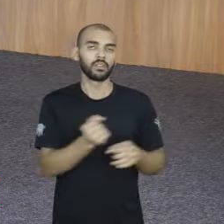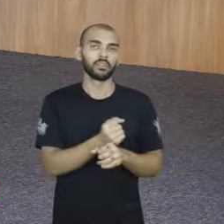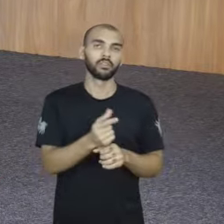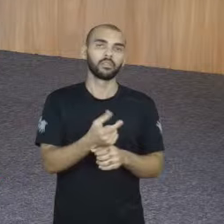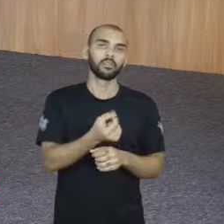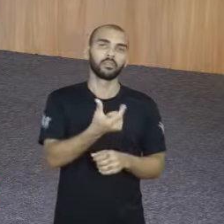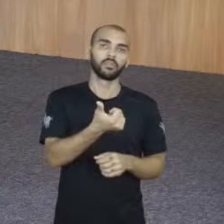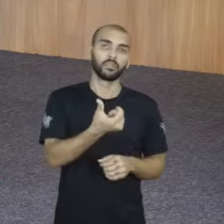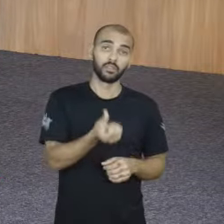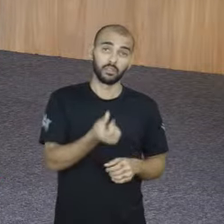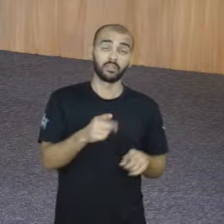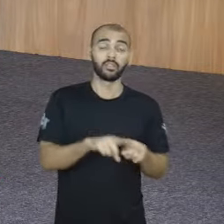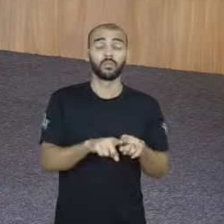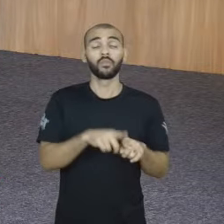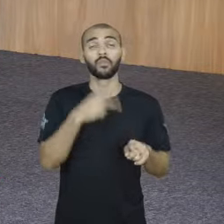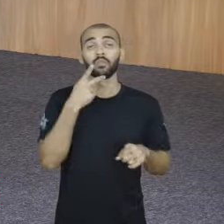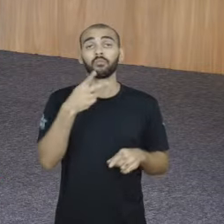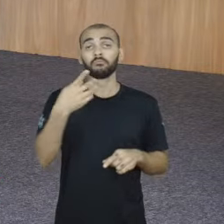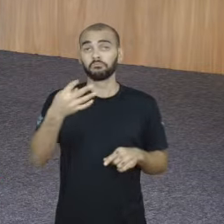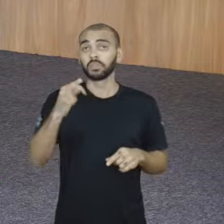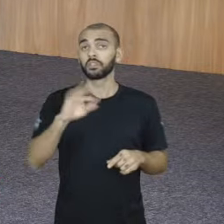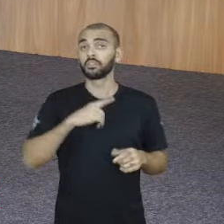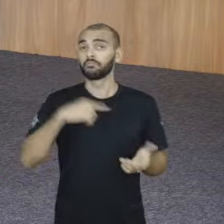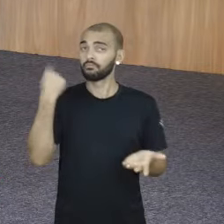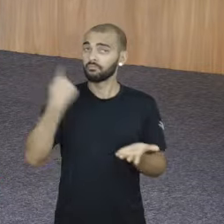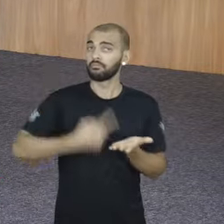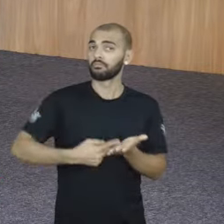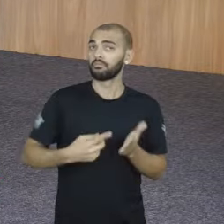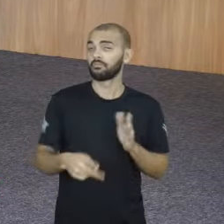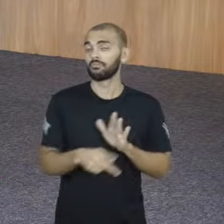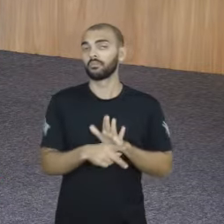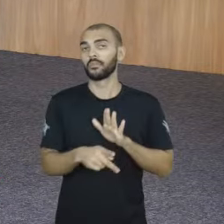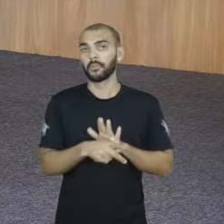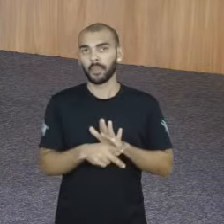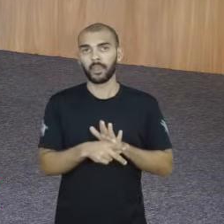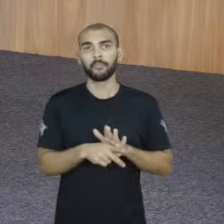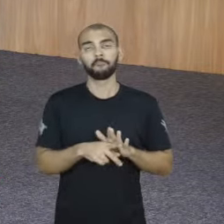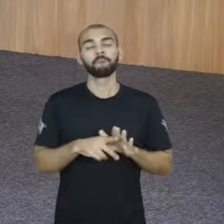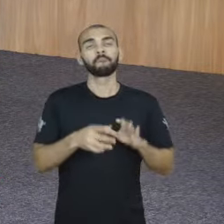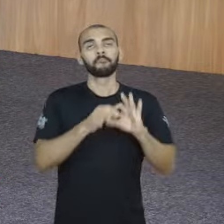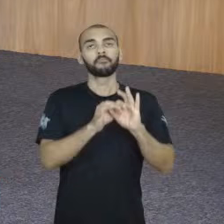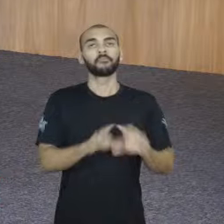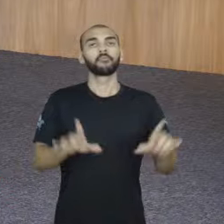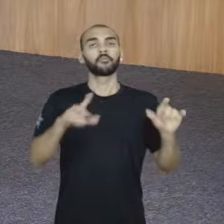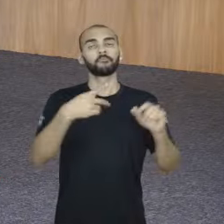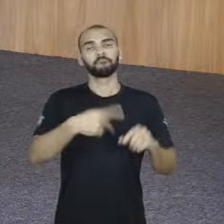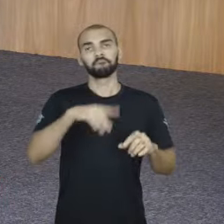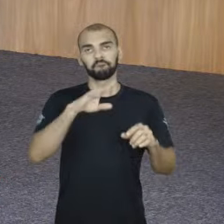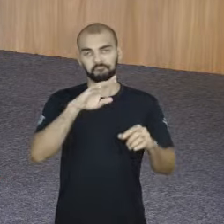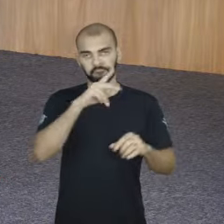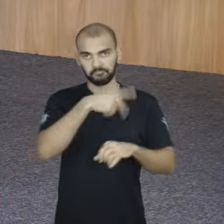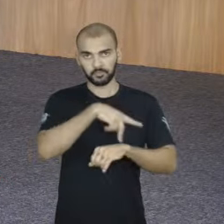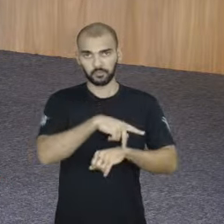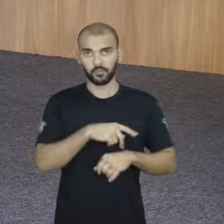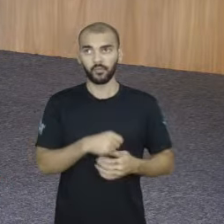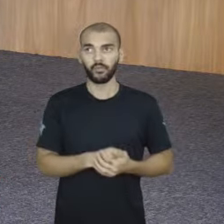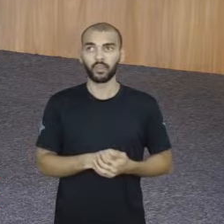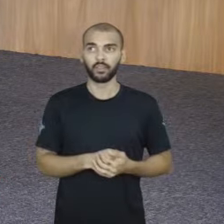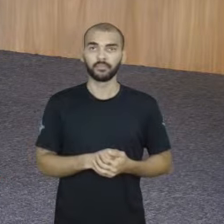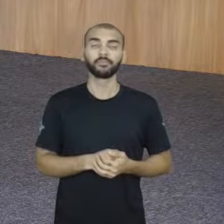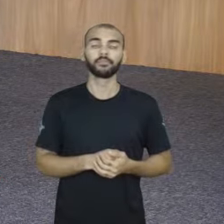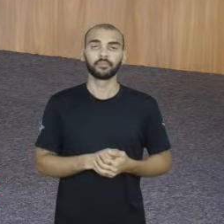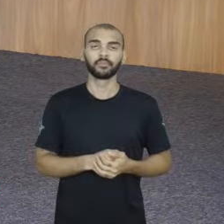da democracia no país, valor presente no DNA originário do partido desde a sua fundação em 10